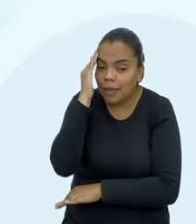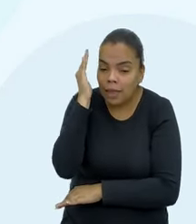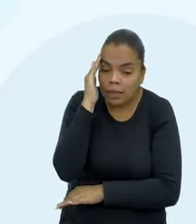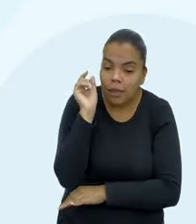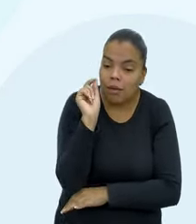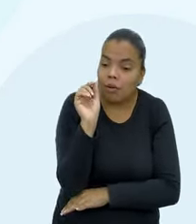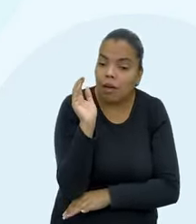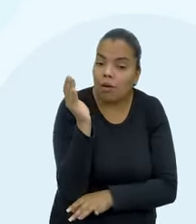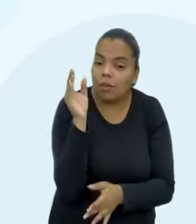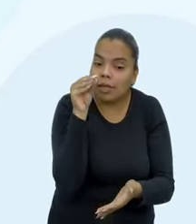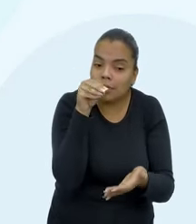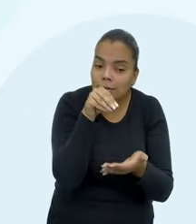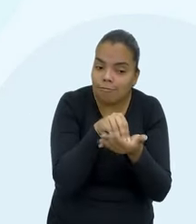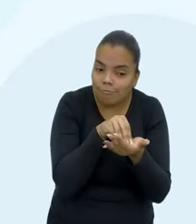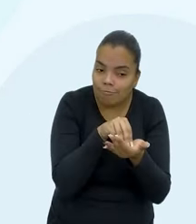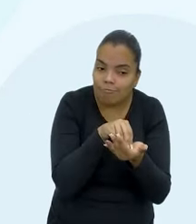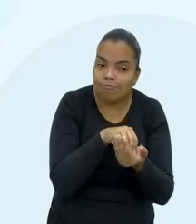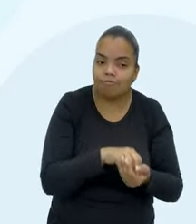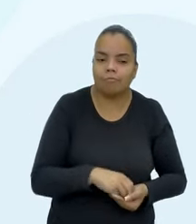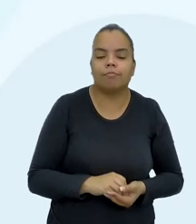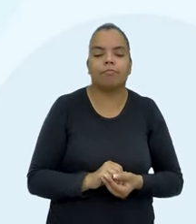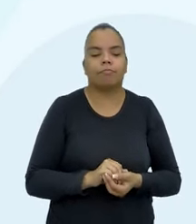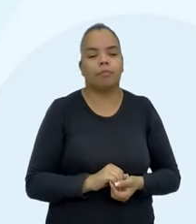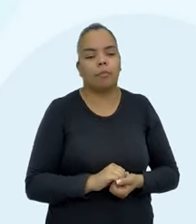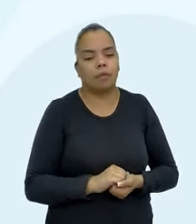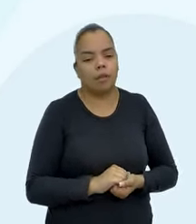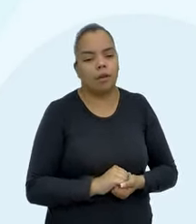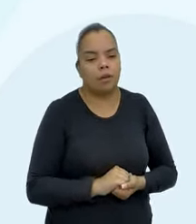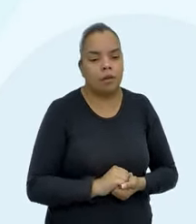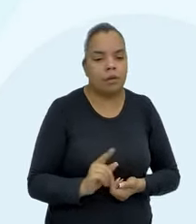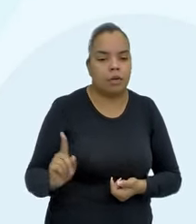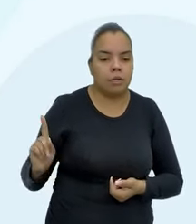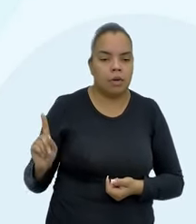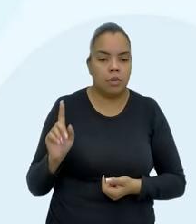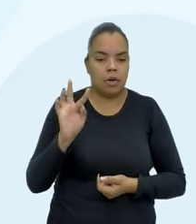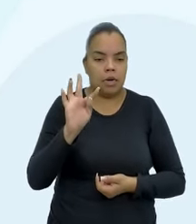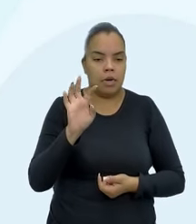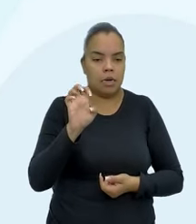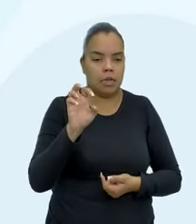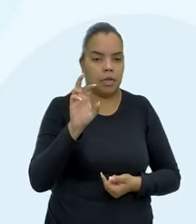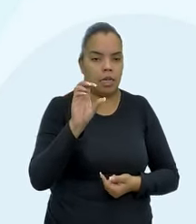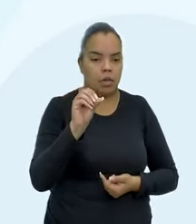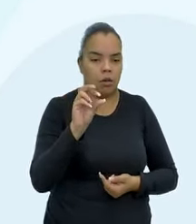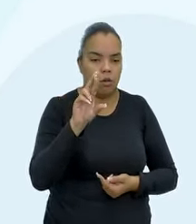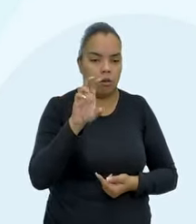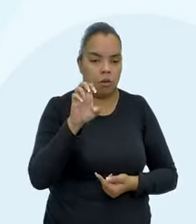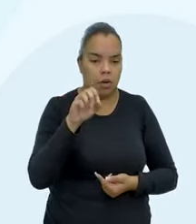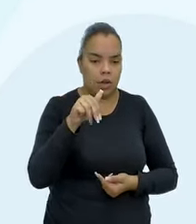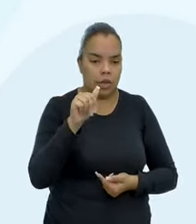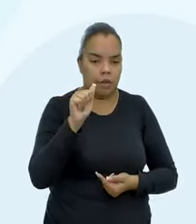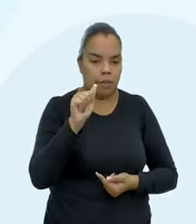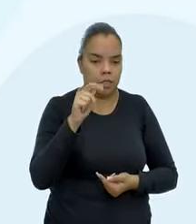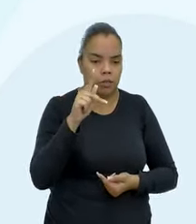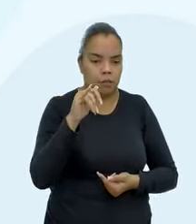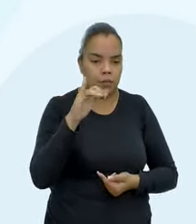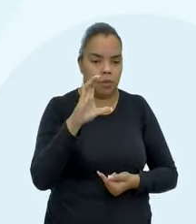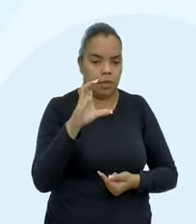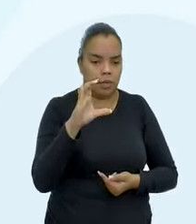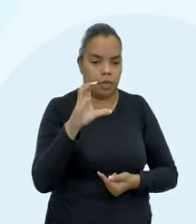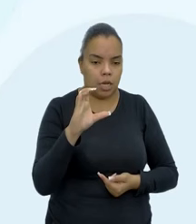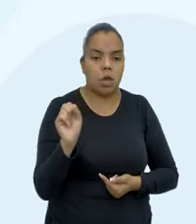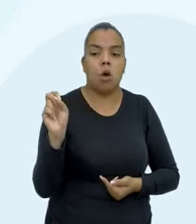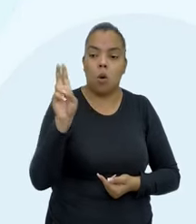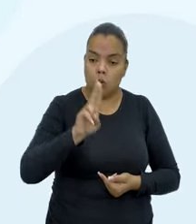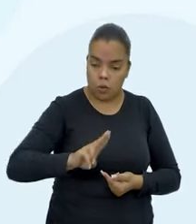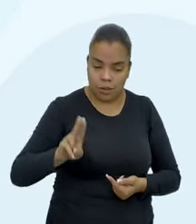acontecendo dentro da tabuada né aqui O Teorema de Pick Teorema de Pick pouco ensinado na escola mas